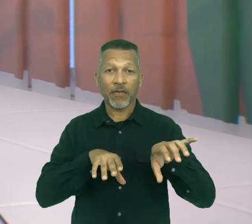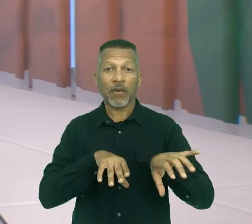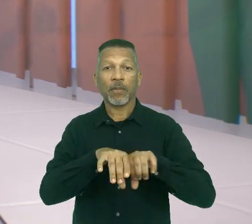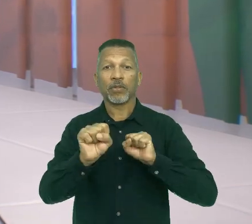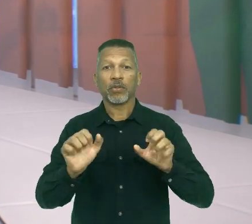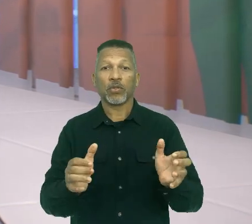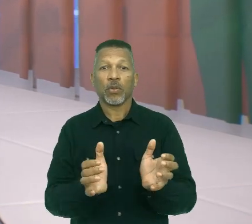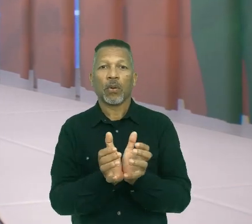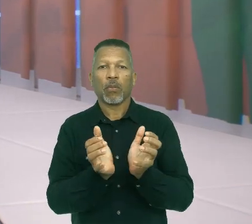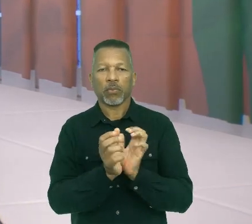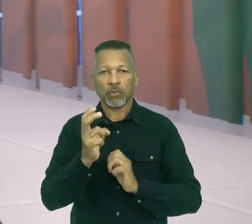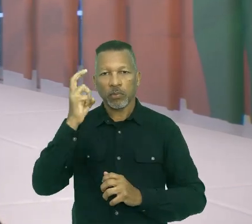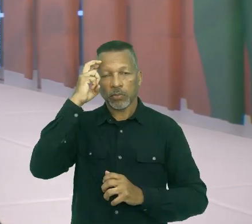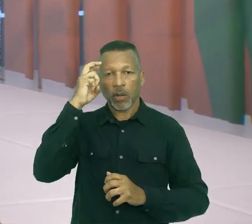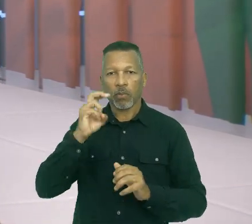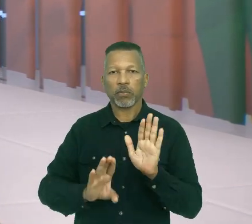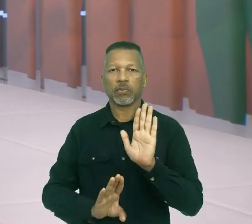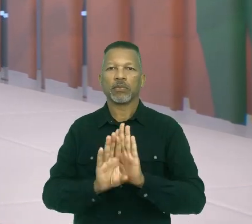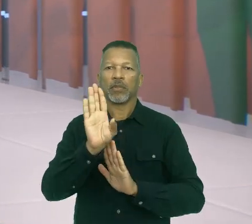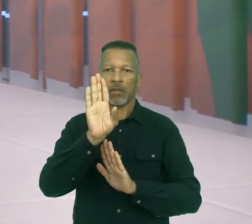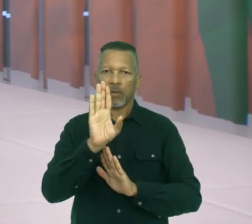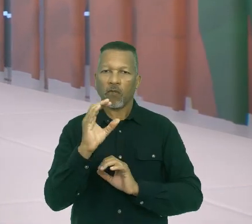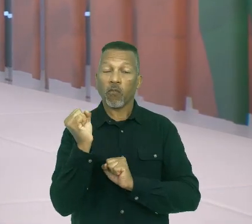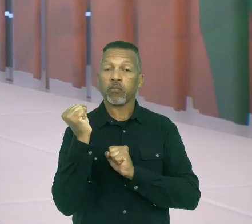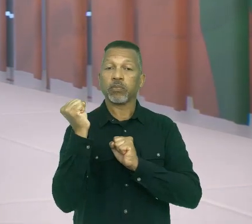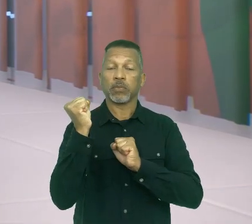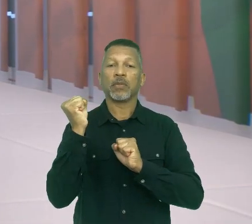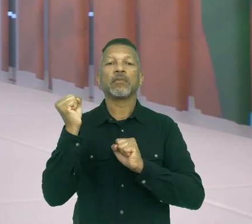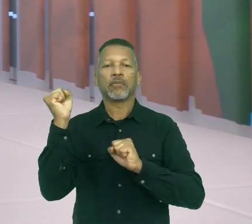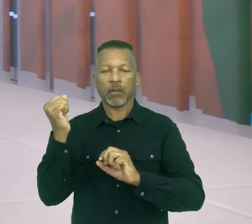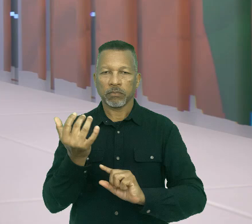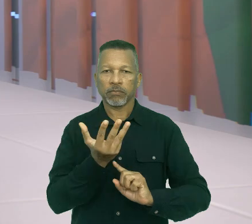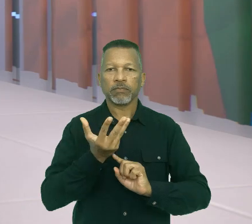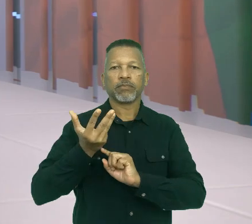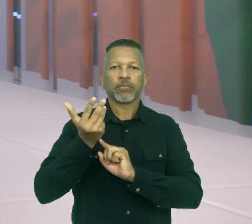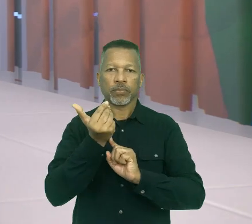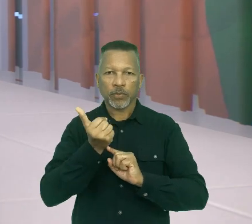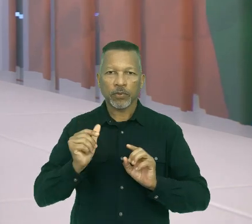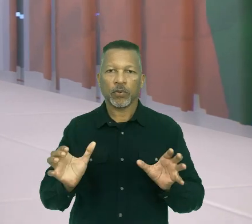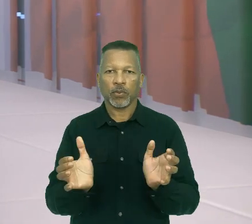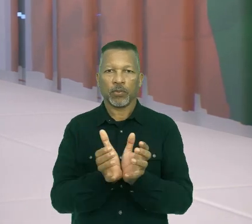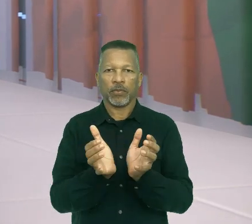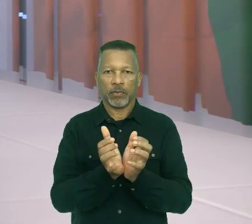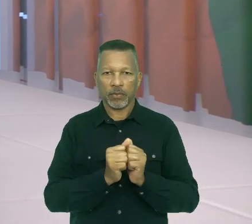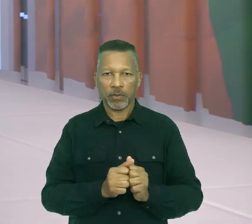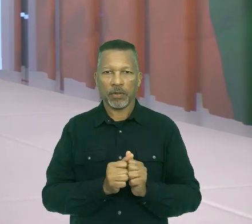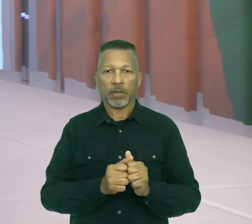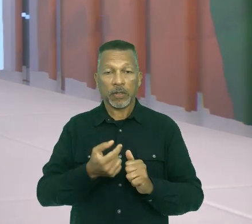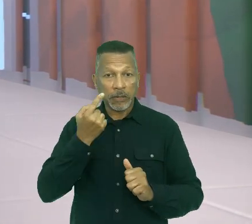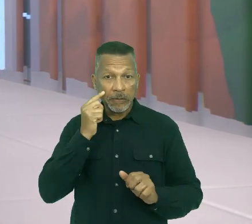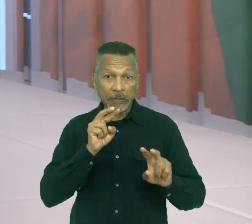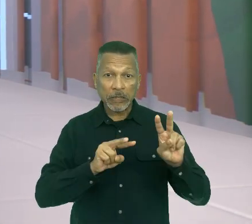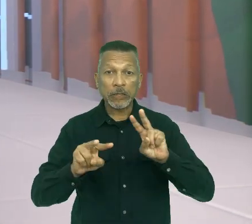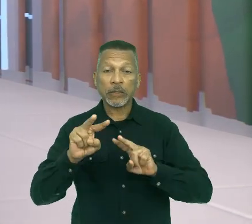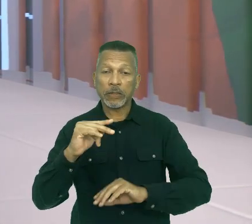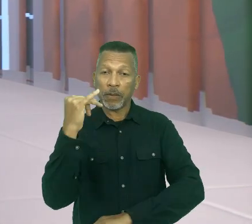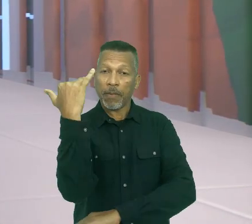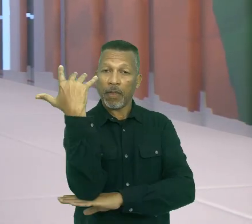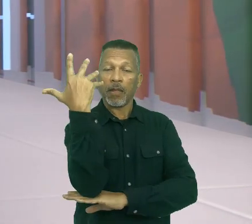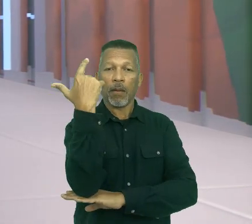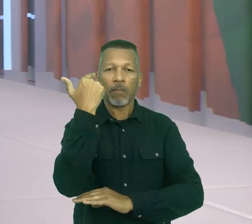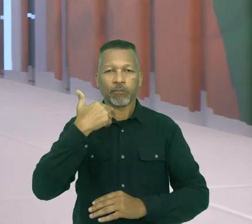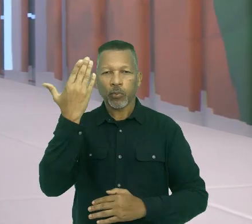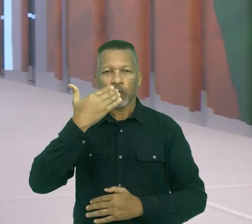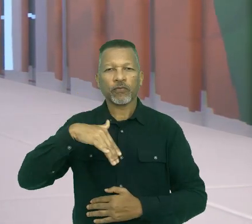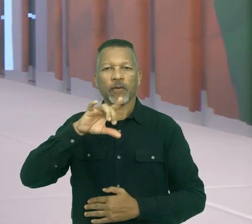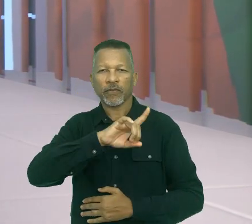grupos culturais floresceram, fortalecendo a expressão artística da comunidade. A cena cultural de Ipatinga já demonstrava